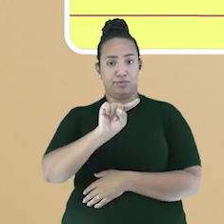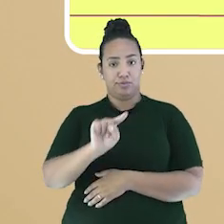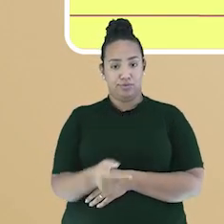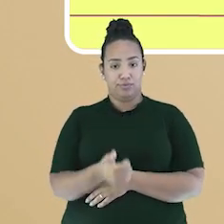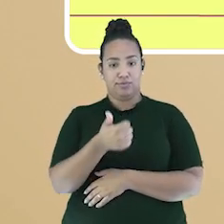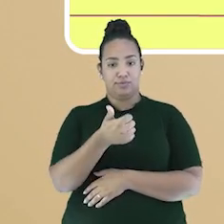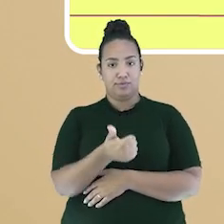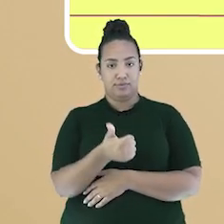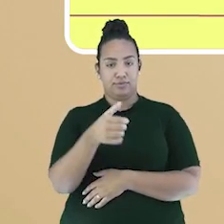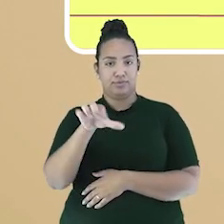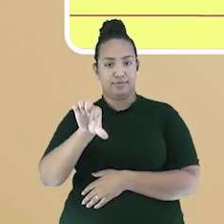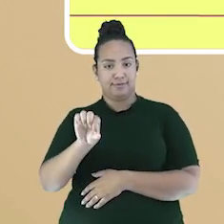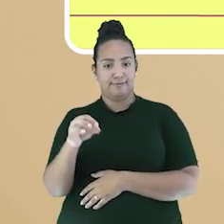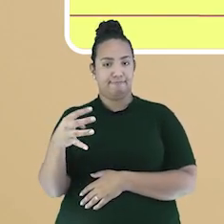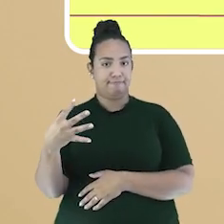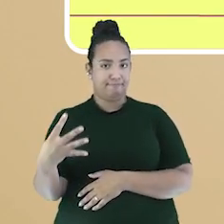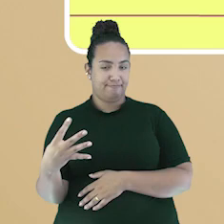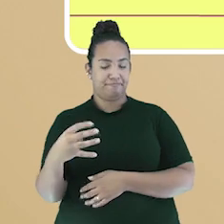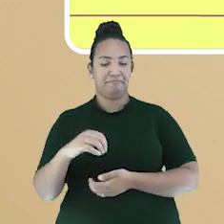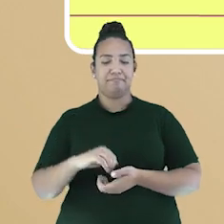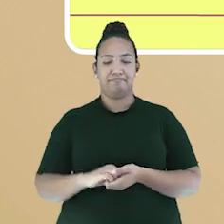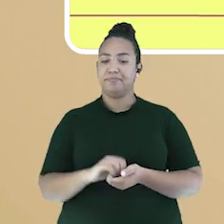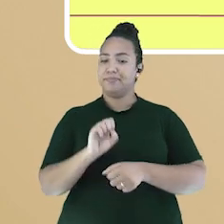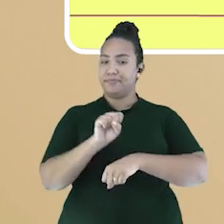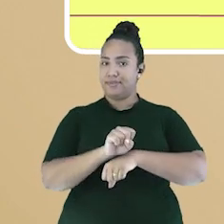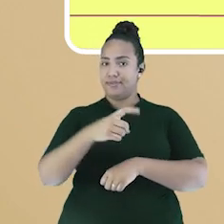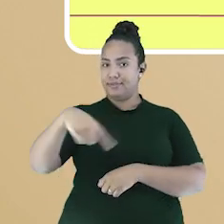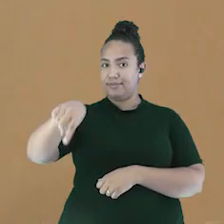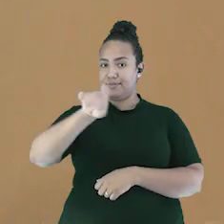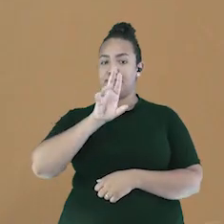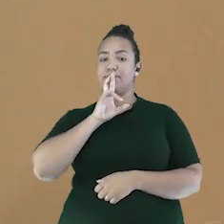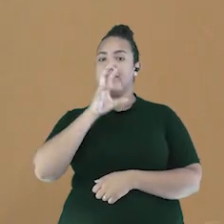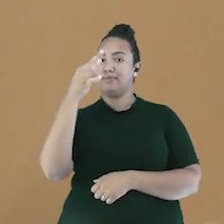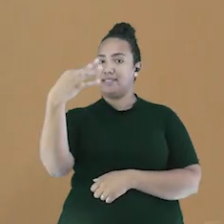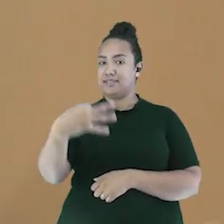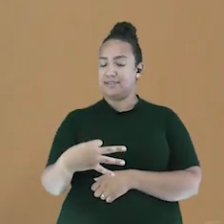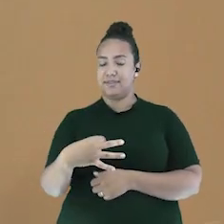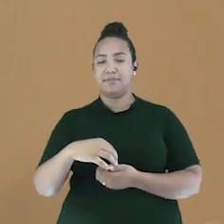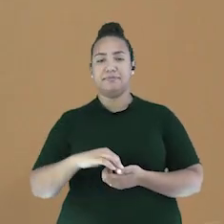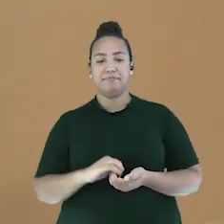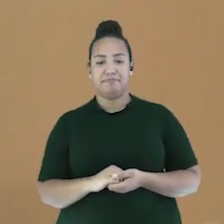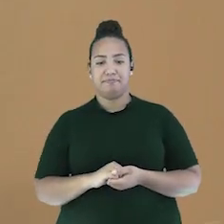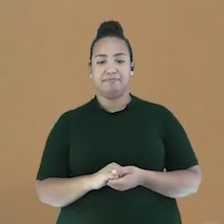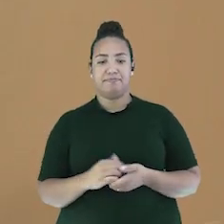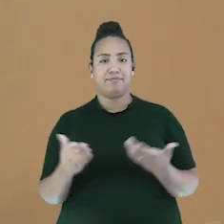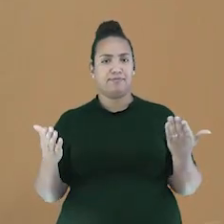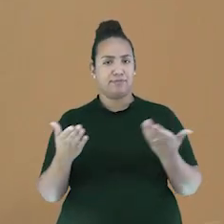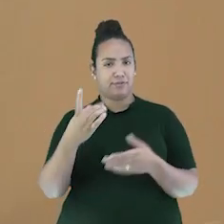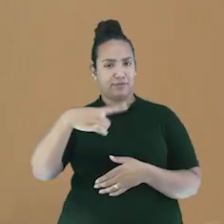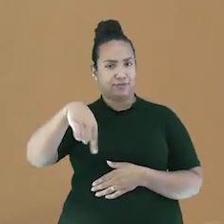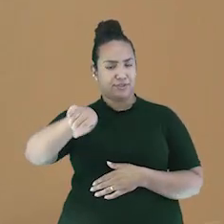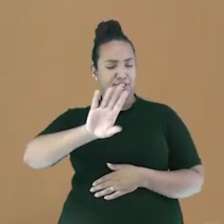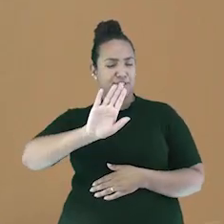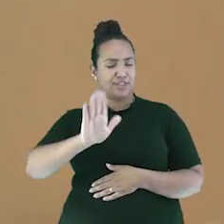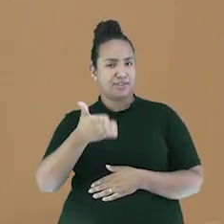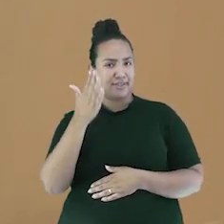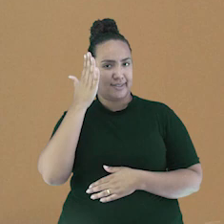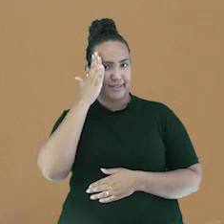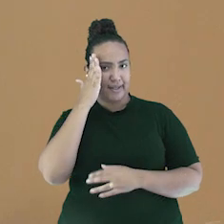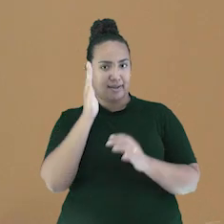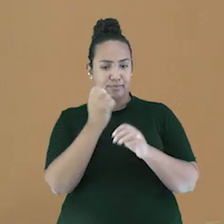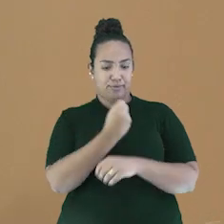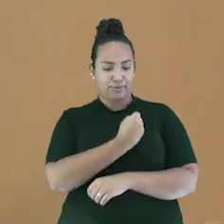7.194 Espero que você tenha acertado já que você está fera em decomposição e